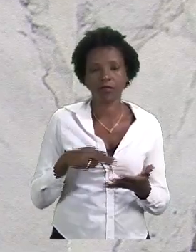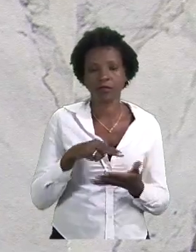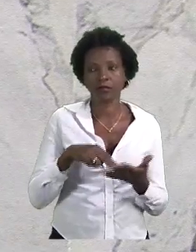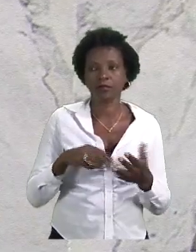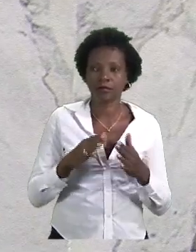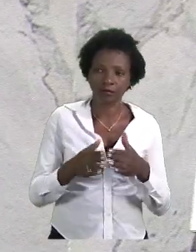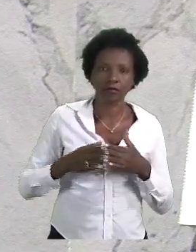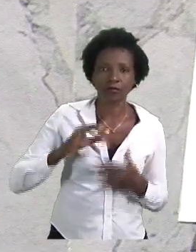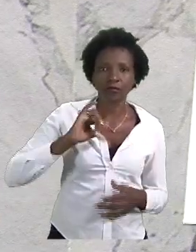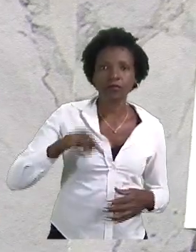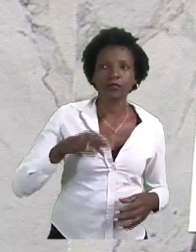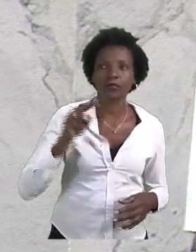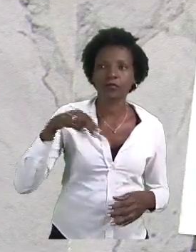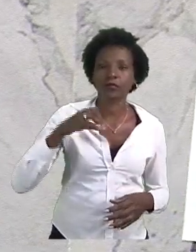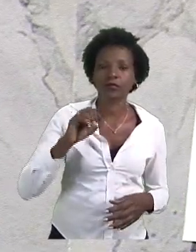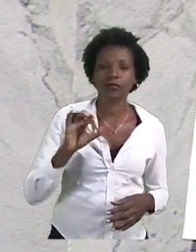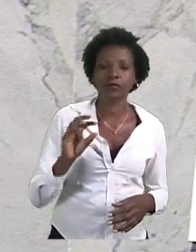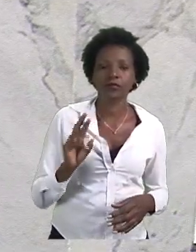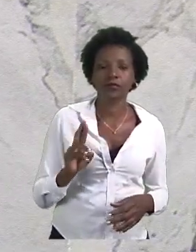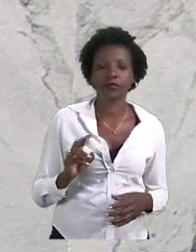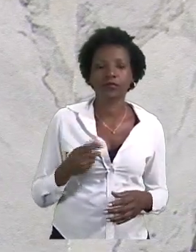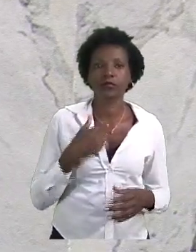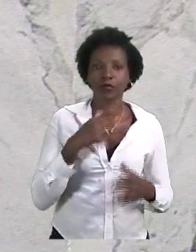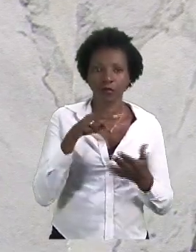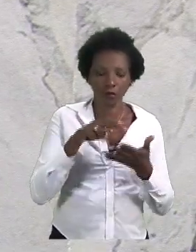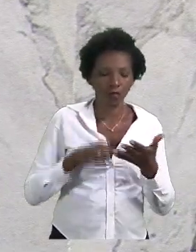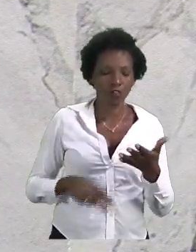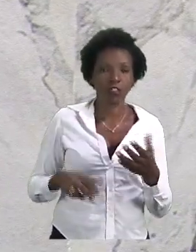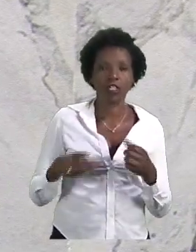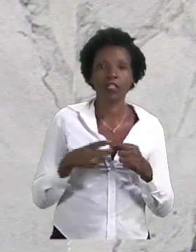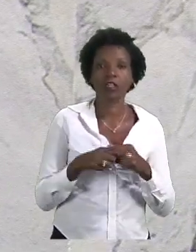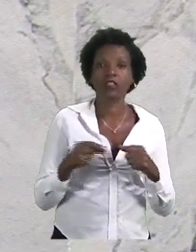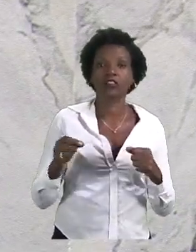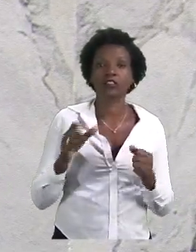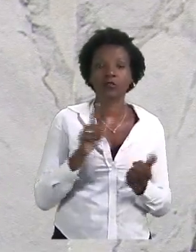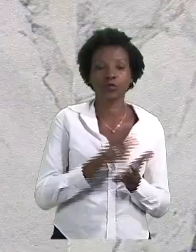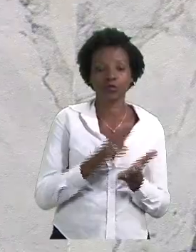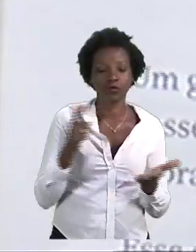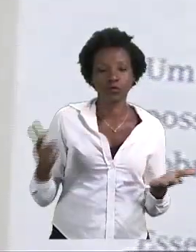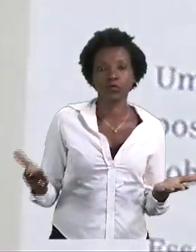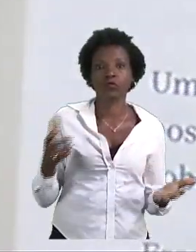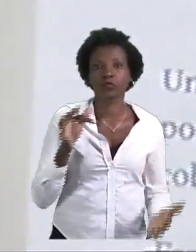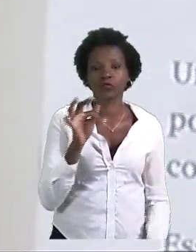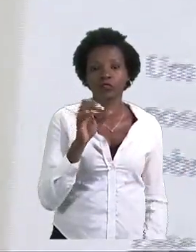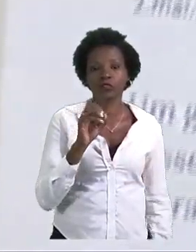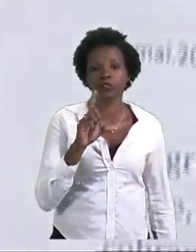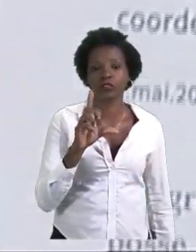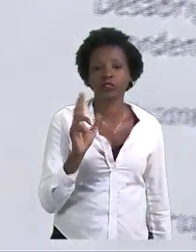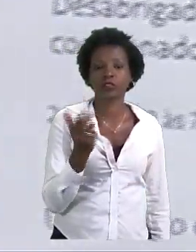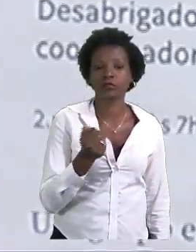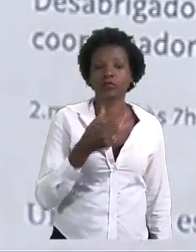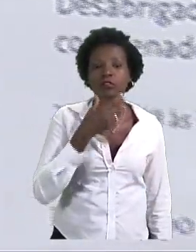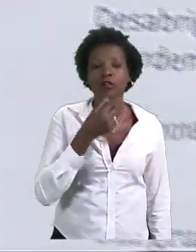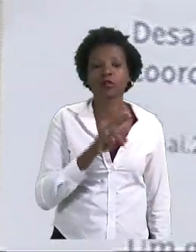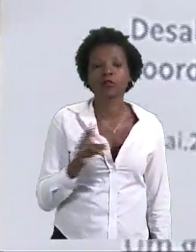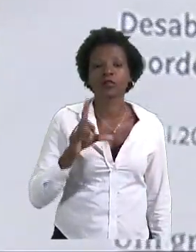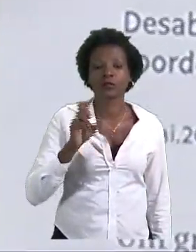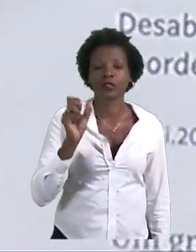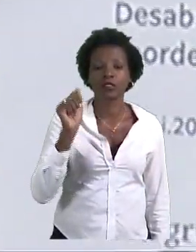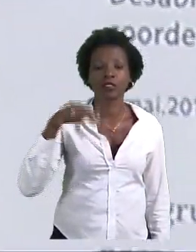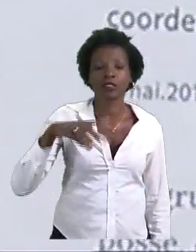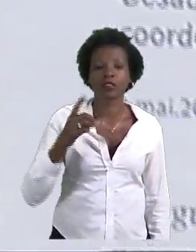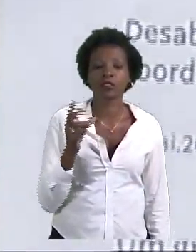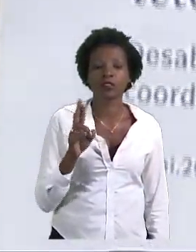ler aqui um artigo que veio na Folha de São Paulo, na data do dia 1º, do senhor Leandro